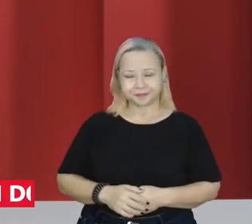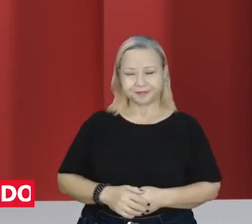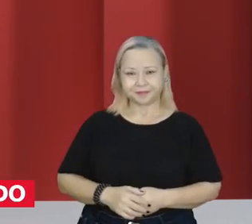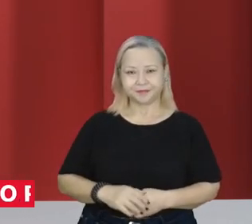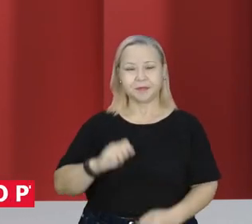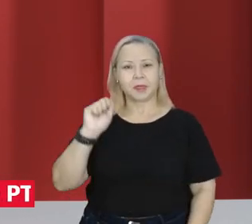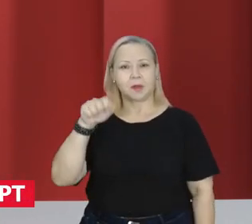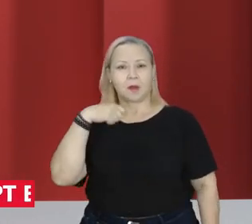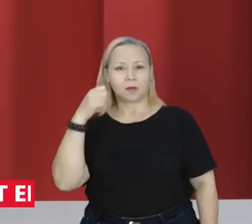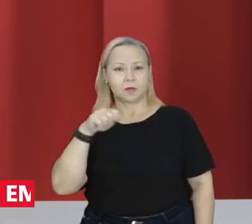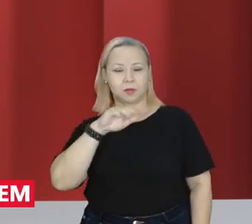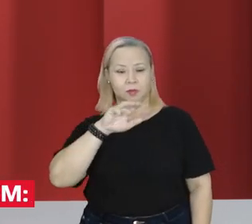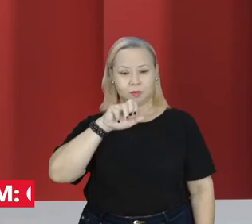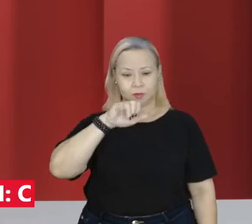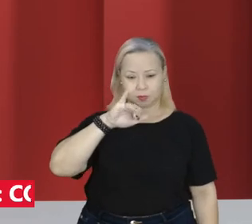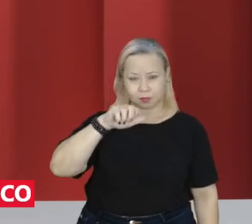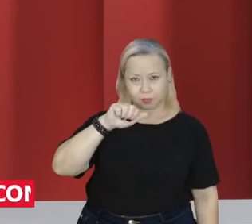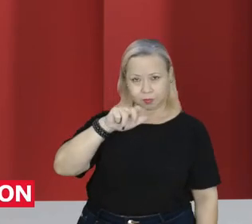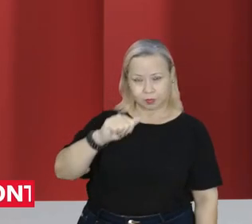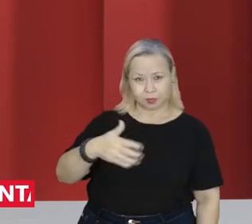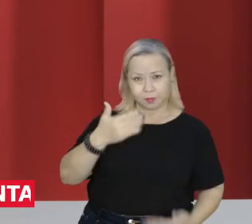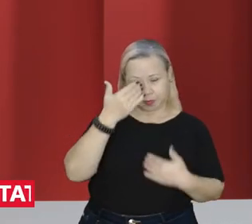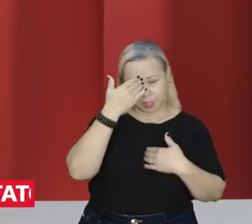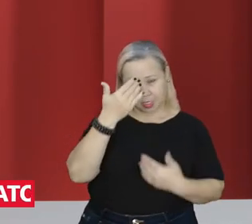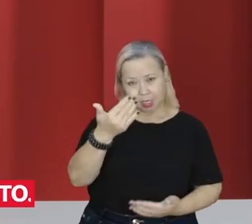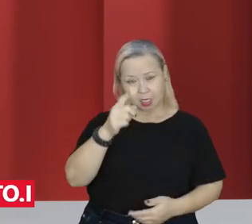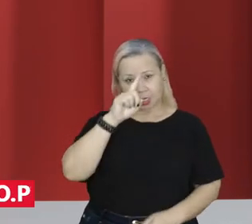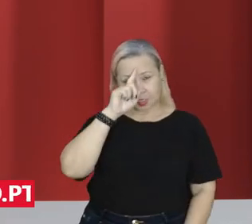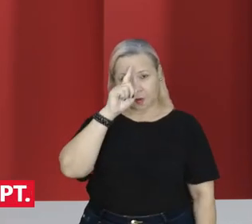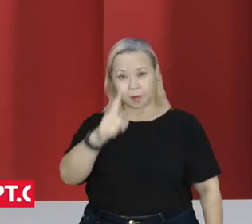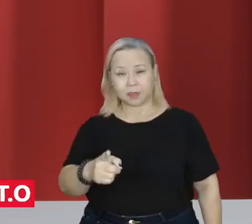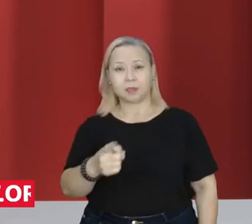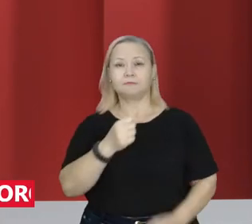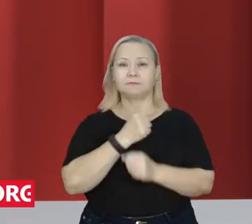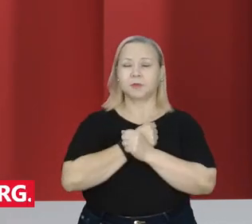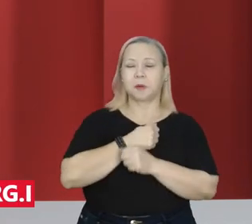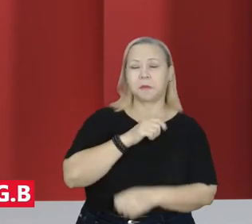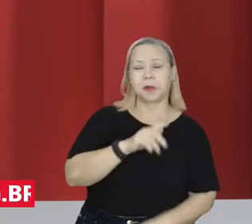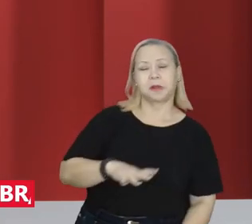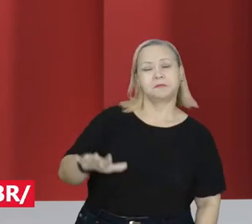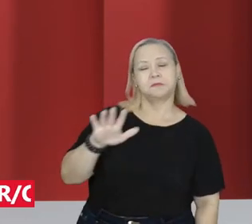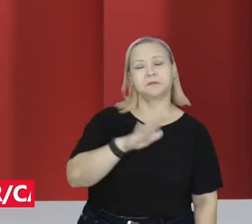dando um beijo aqui, mandando um abraço para todo mundo.